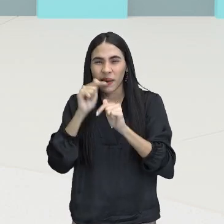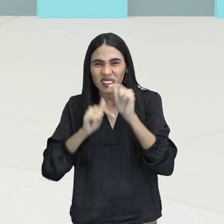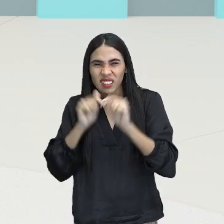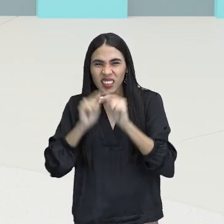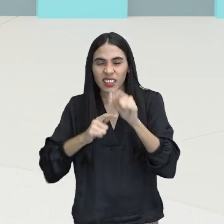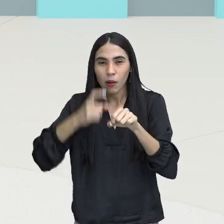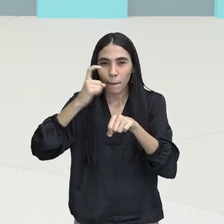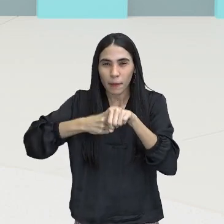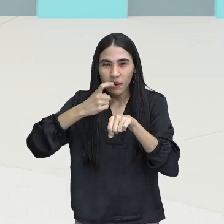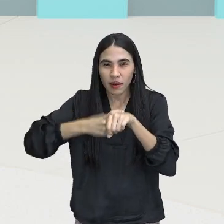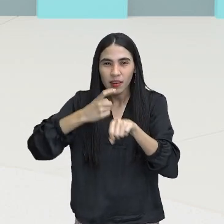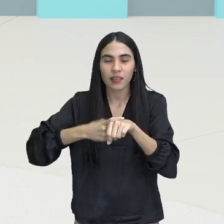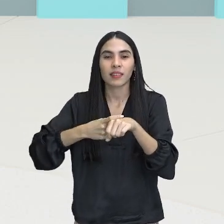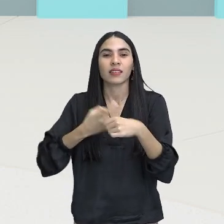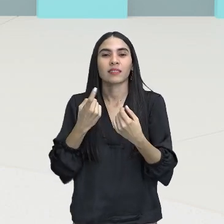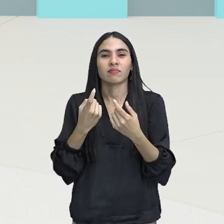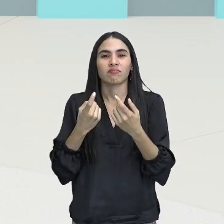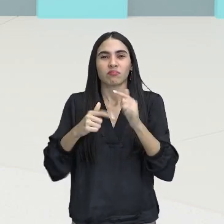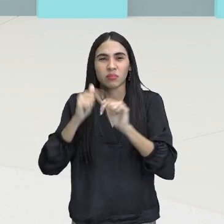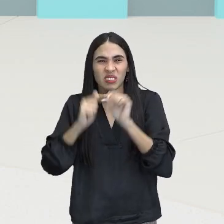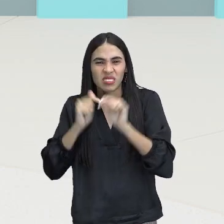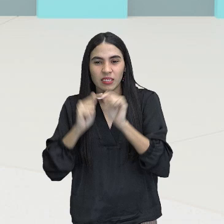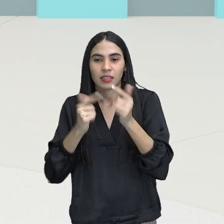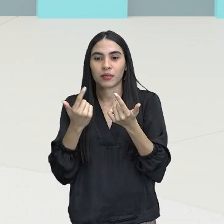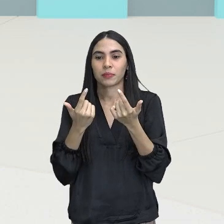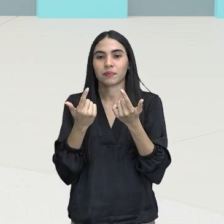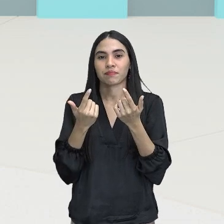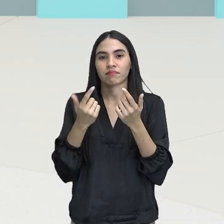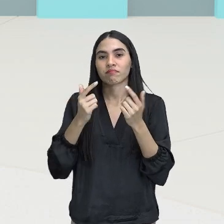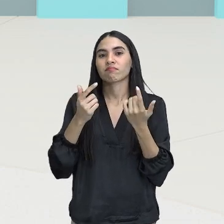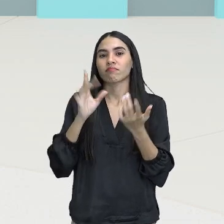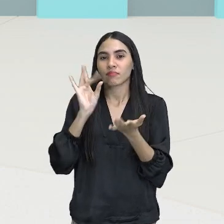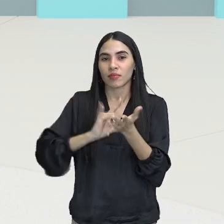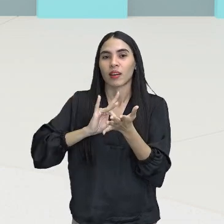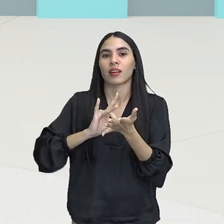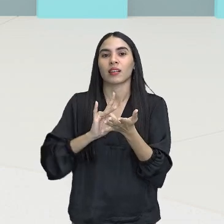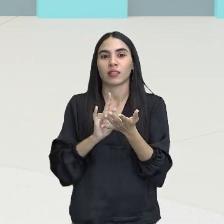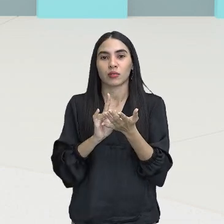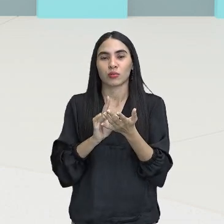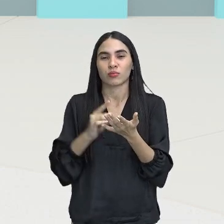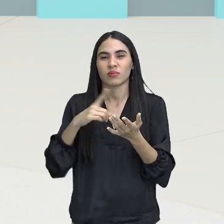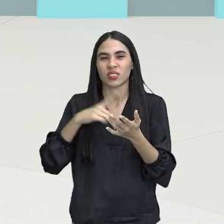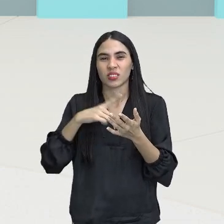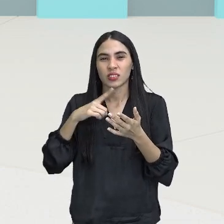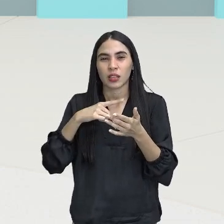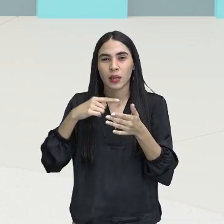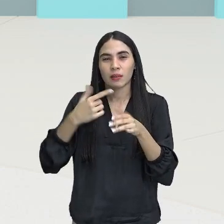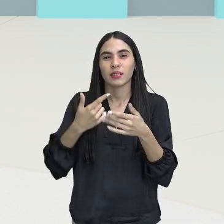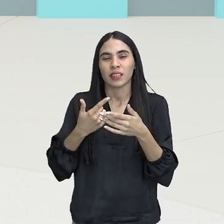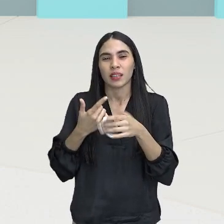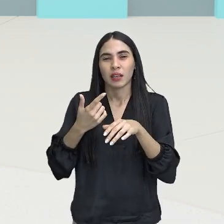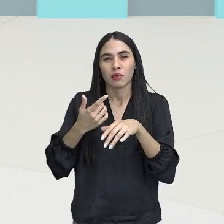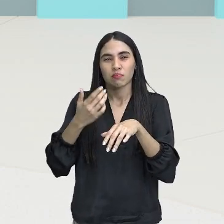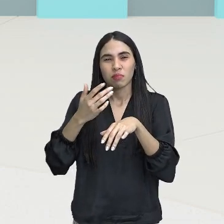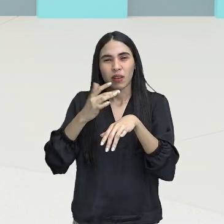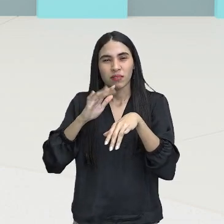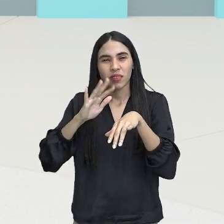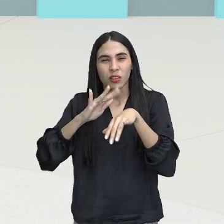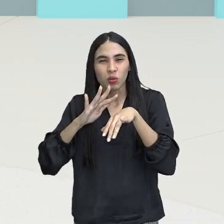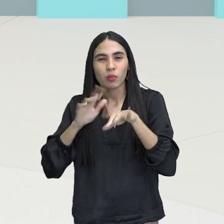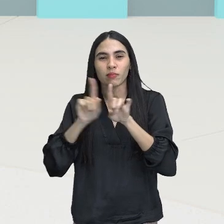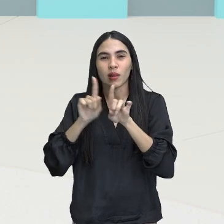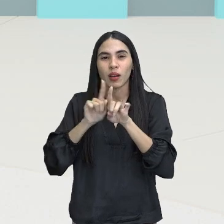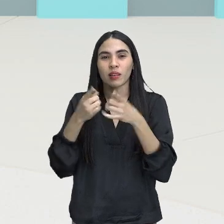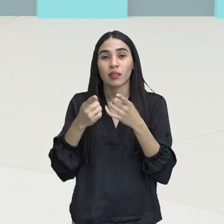muito rígidas, materiais que eram realmente que machucavam os pés das bailarinas. Não que